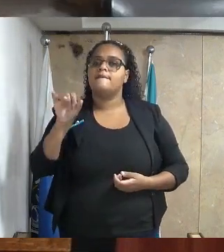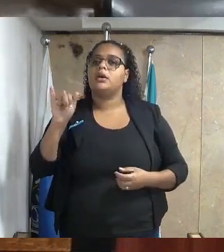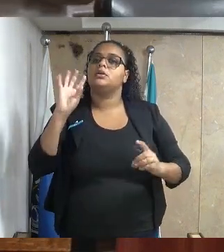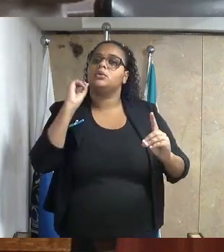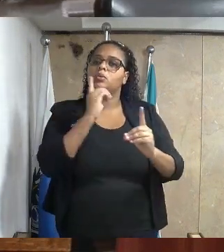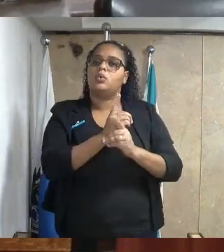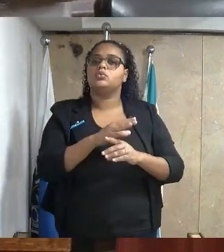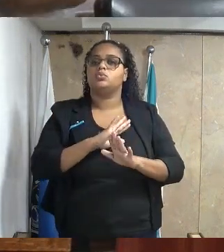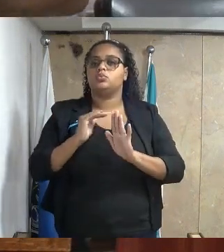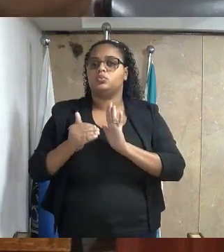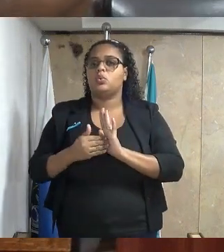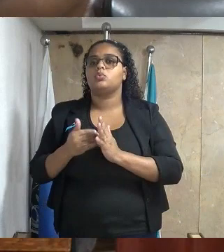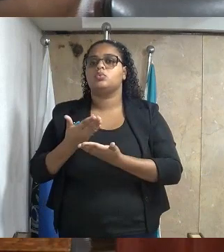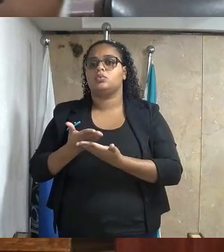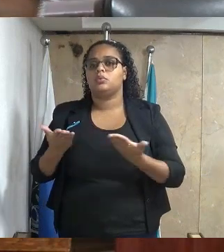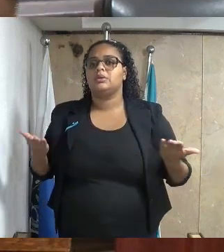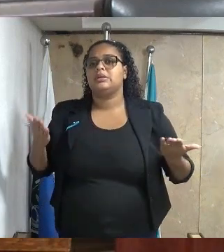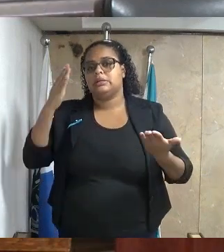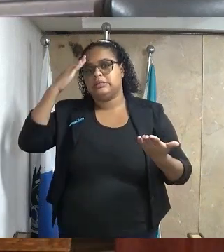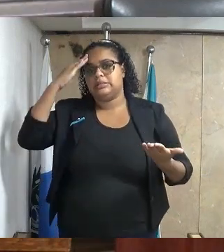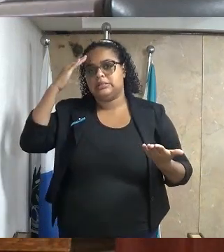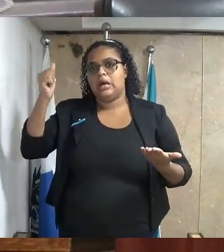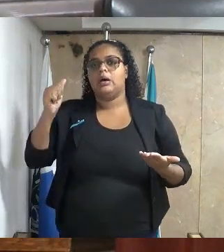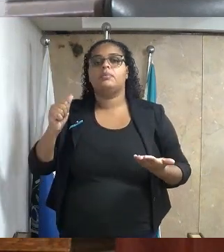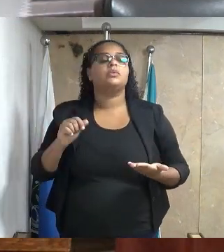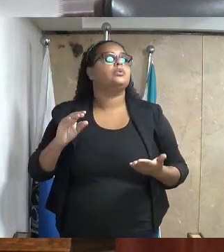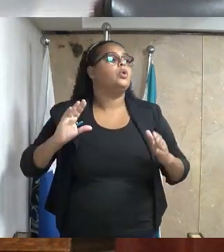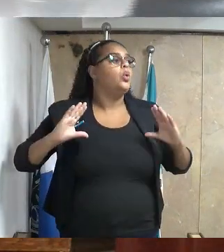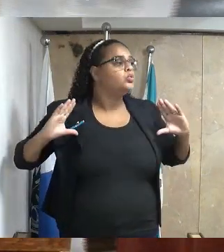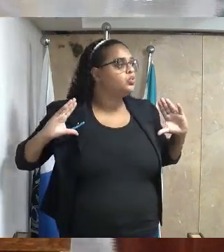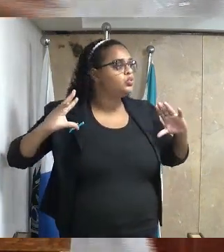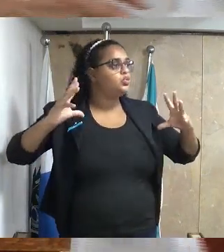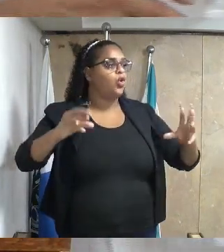todos aqueles que sabem que somos todos